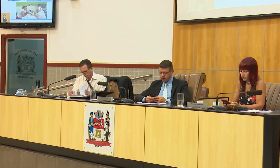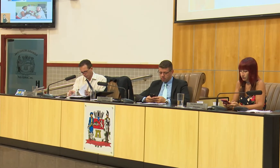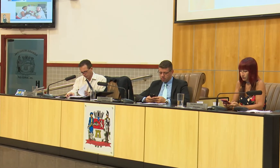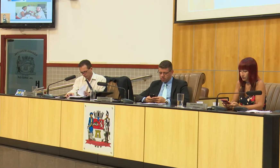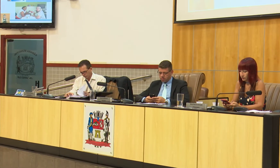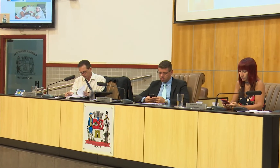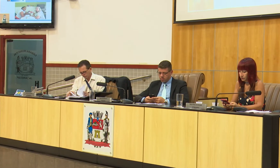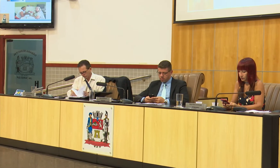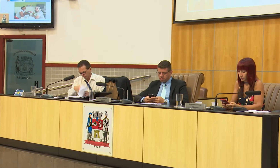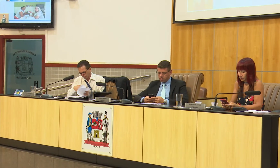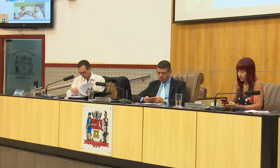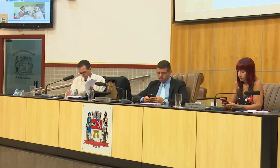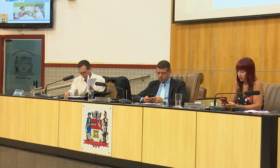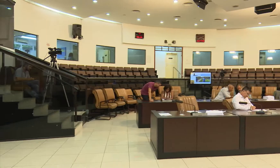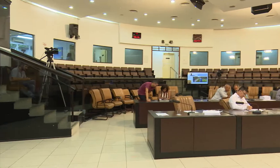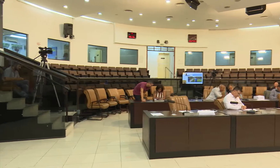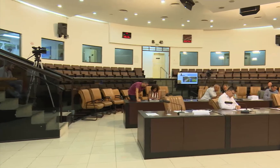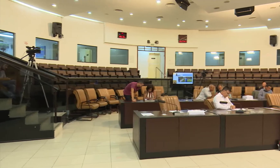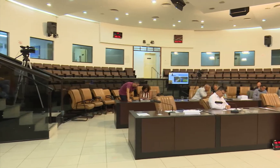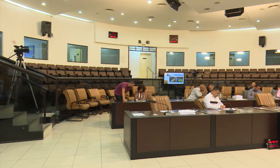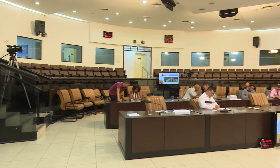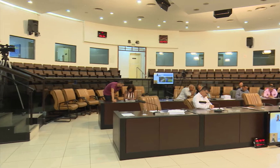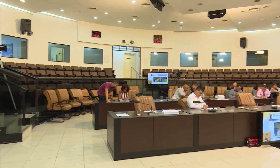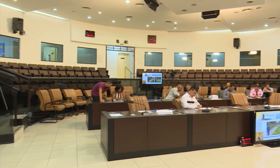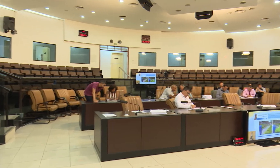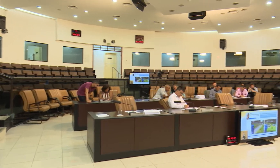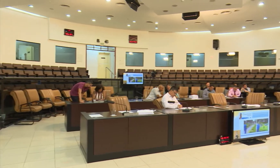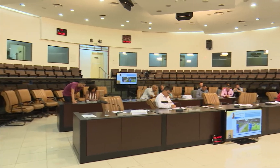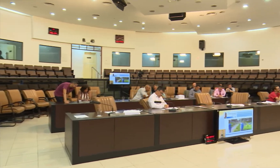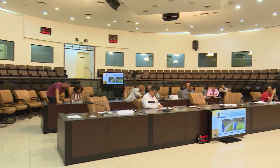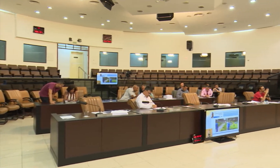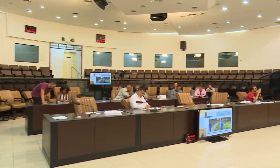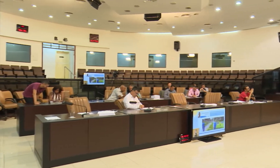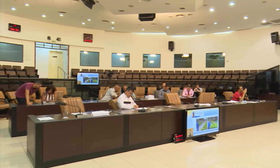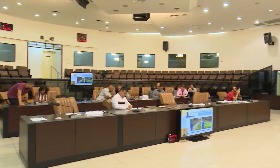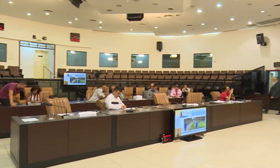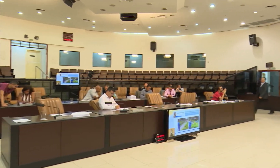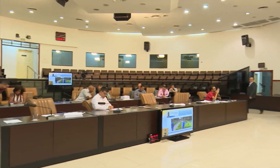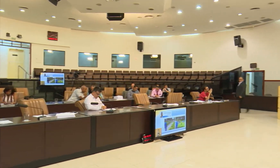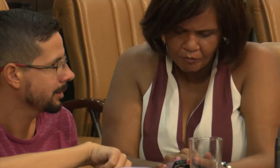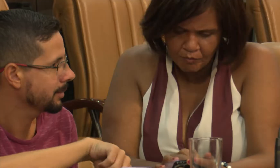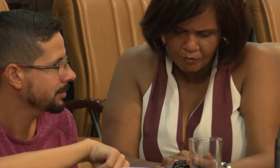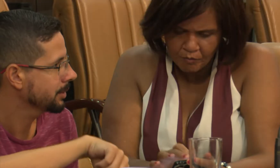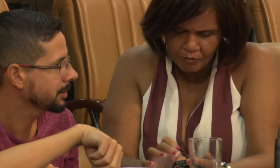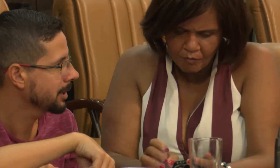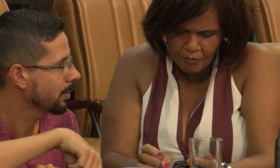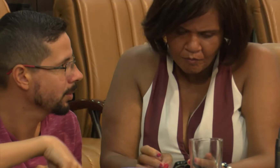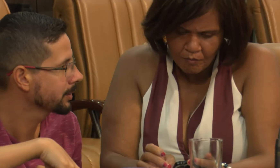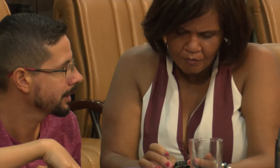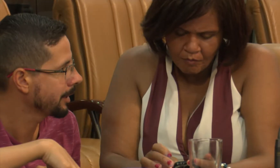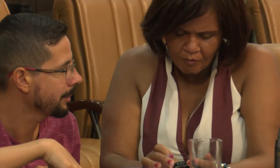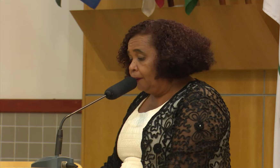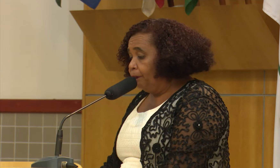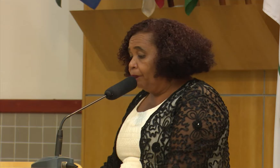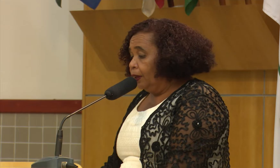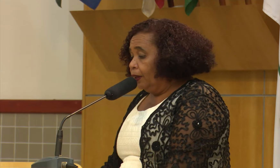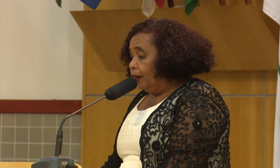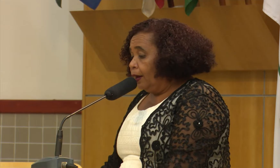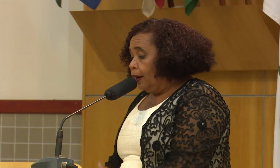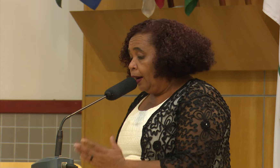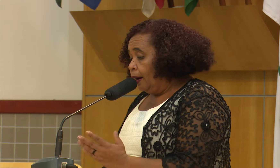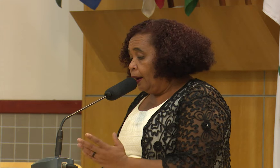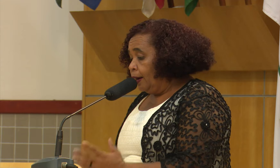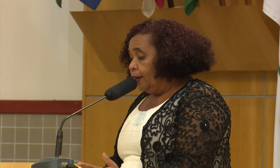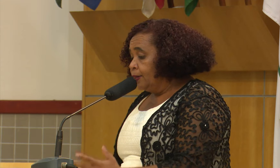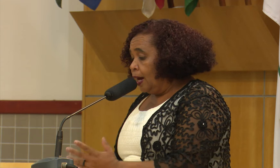de Segurança, Direitos Humanos e Cidadania, formada pelos membros titulares, doutora Márcia do PV, pela